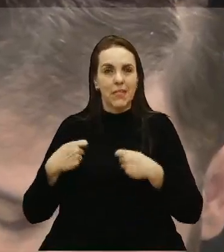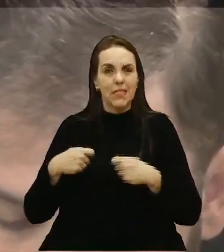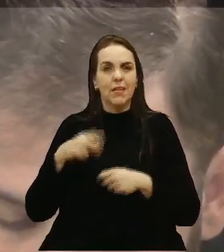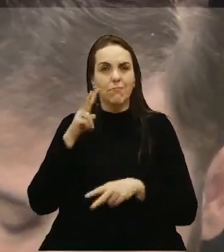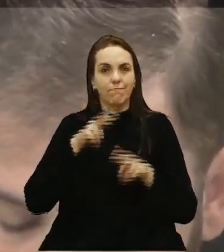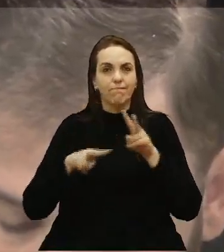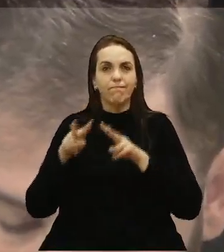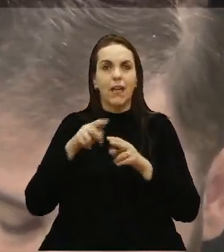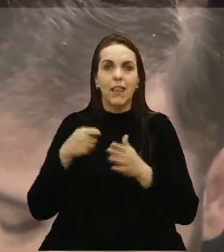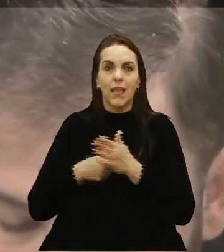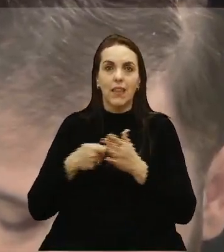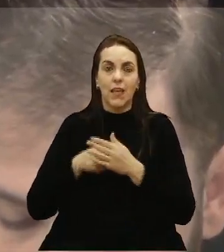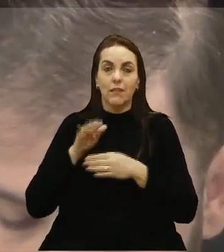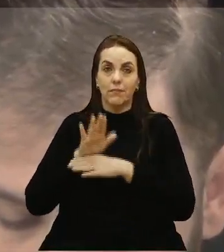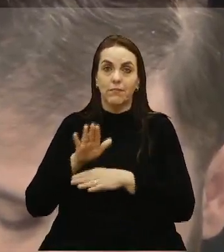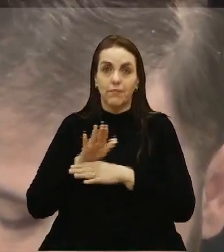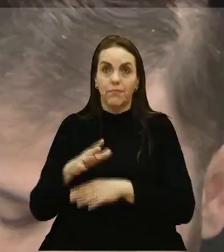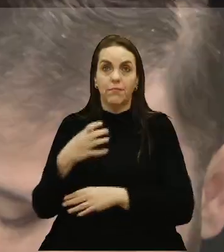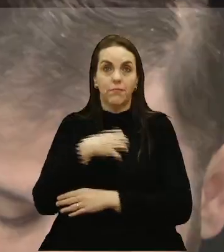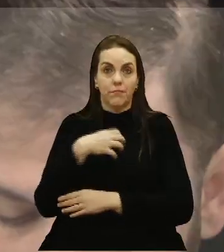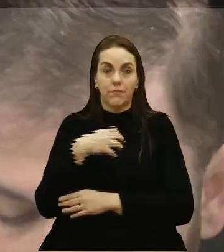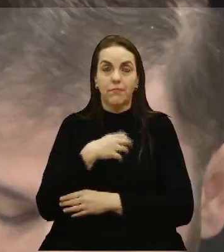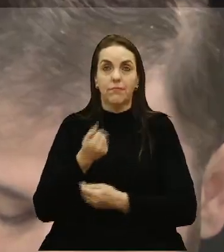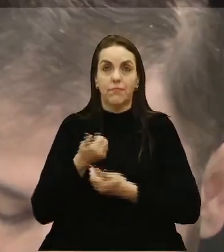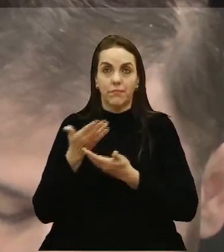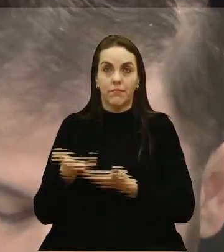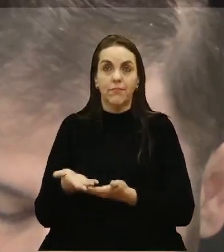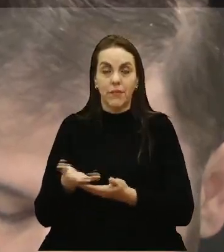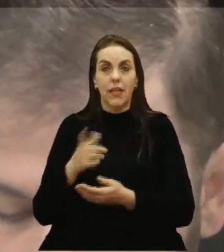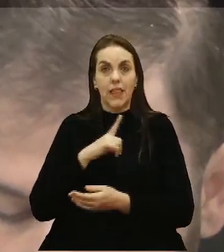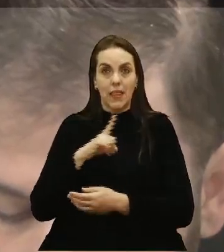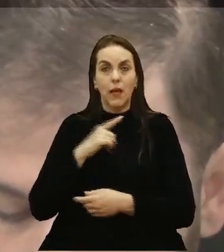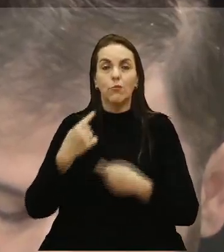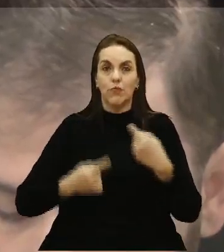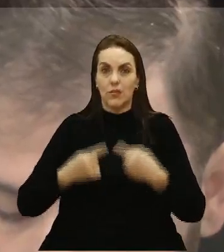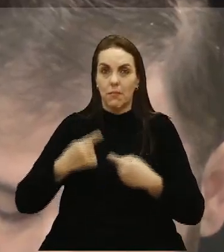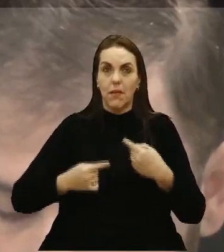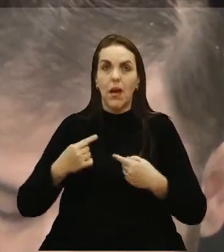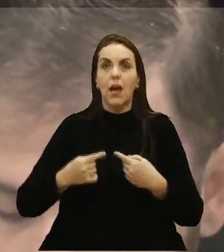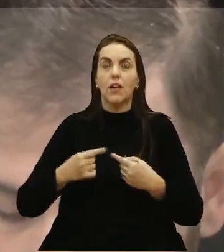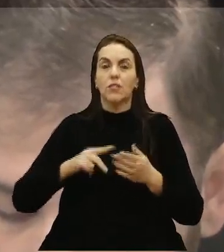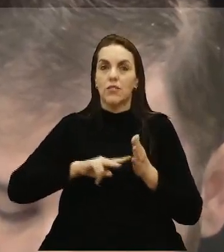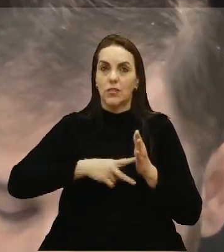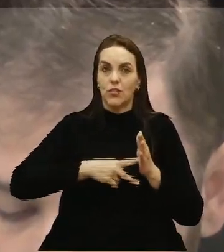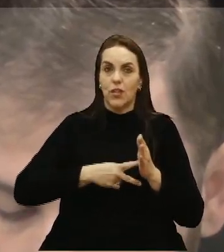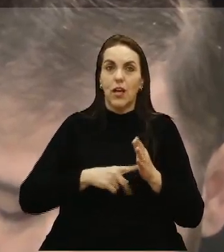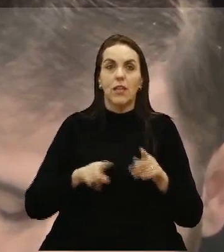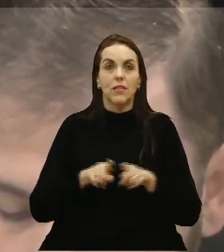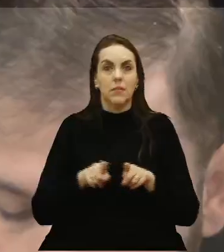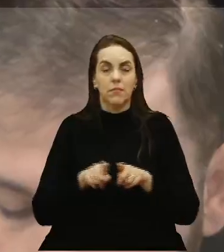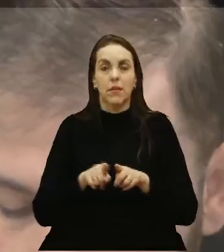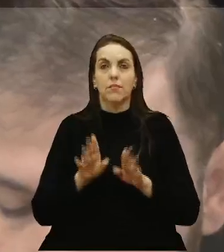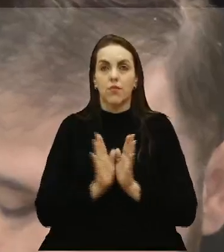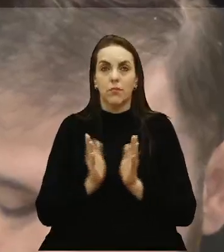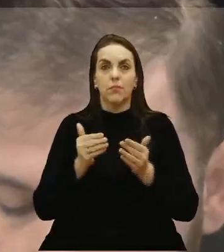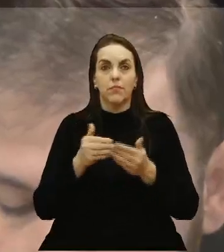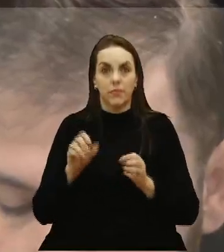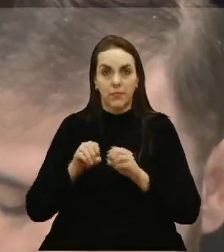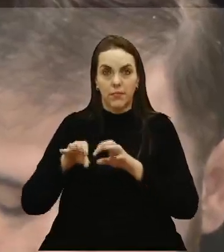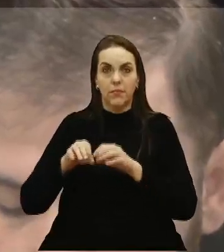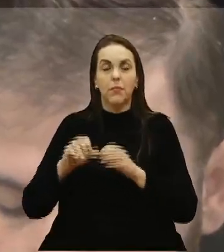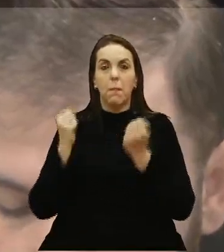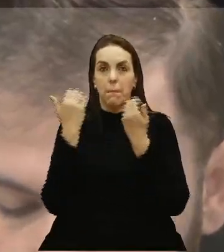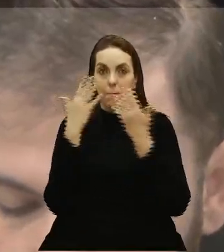tentar auxiliar da maneira que nos cabe. Então, temos um debate com os sindicatos e dentro da Comissão da Educação, ele